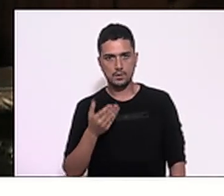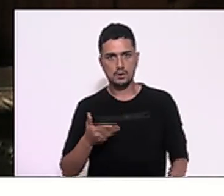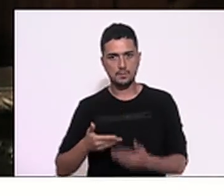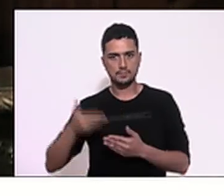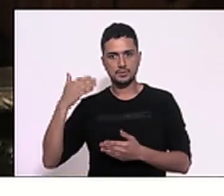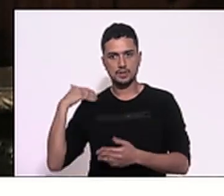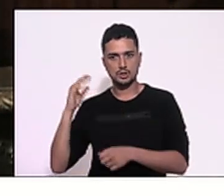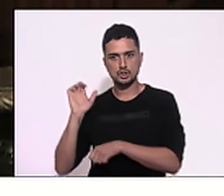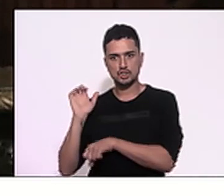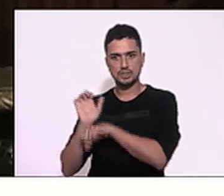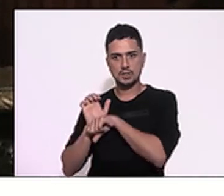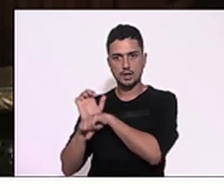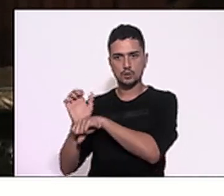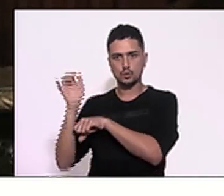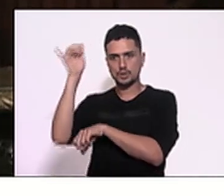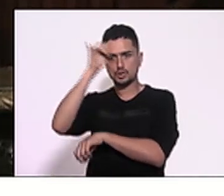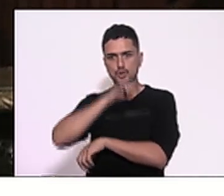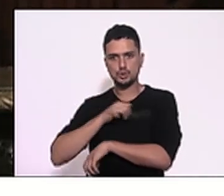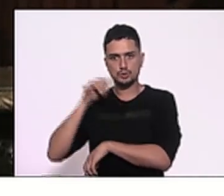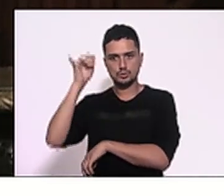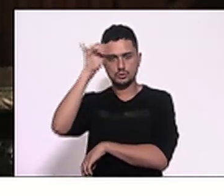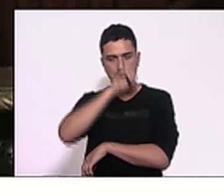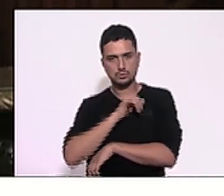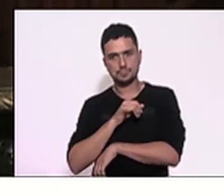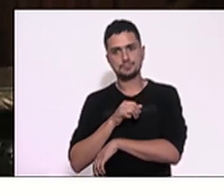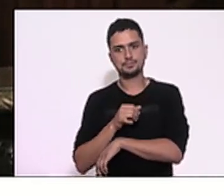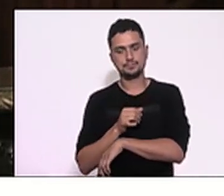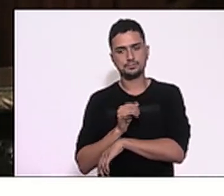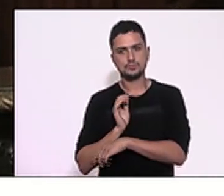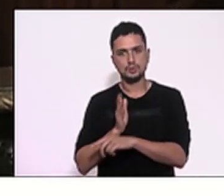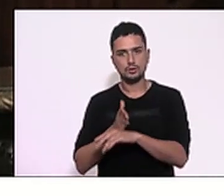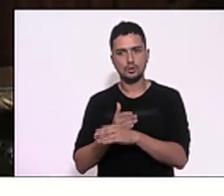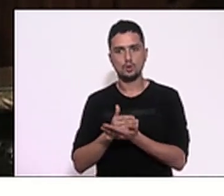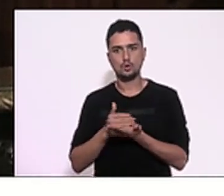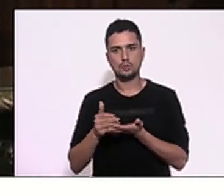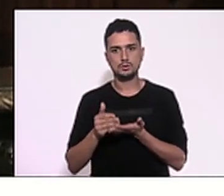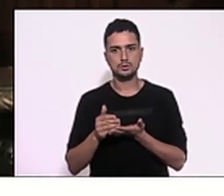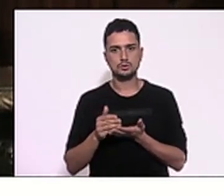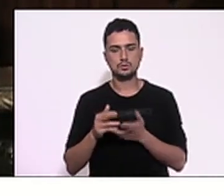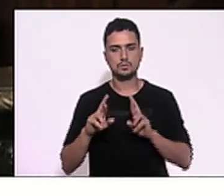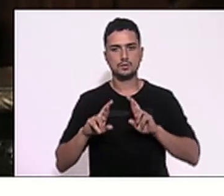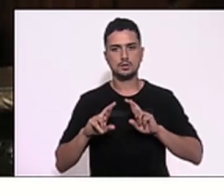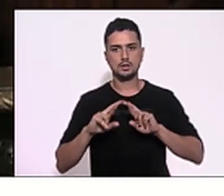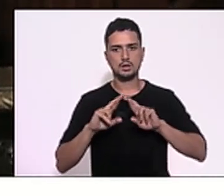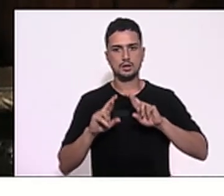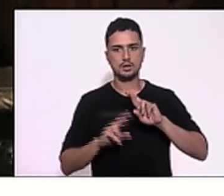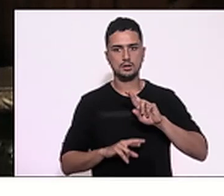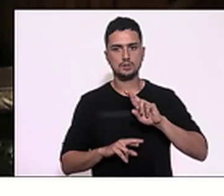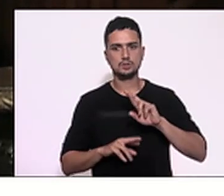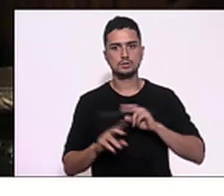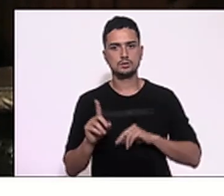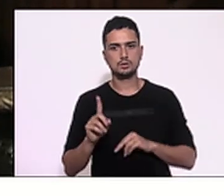estado do Rio de Janeiro, que deu início a uma rede que ao longo de